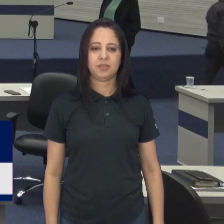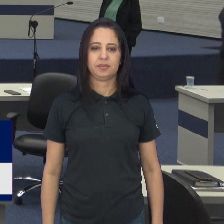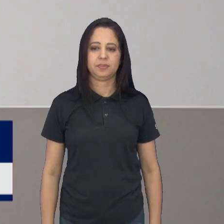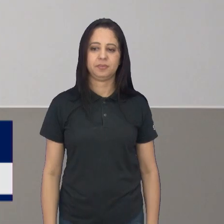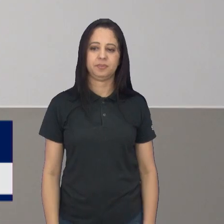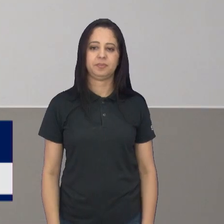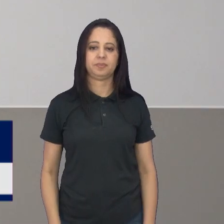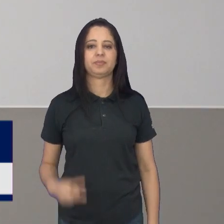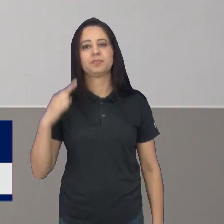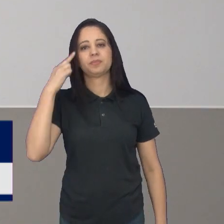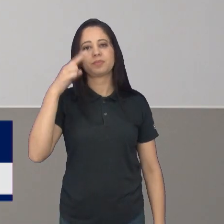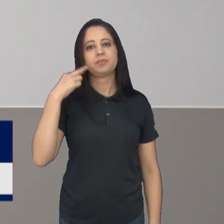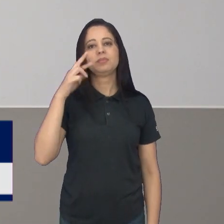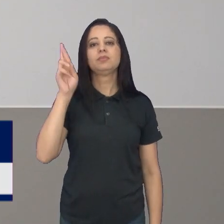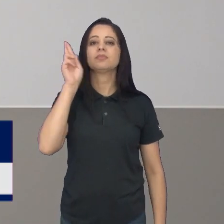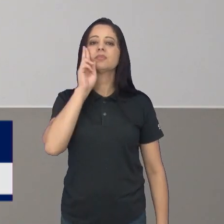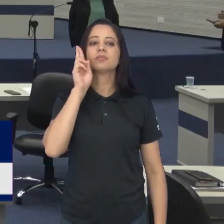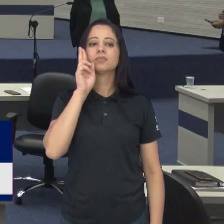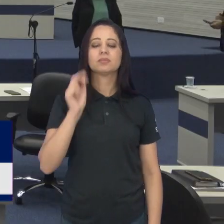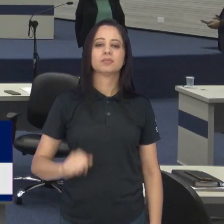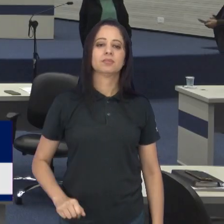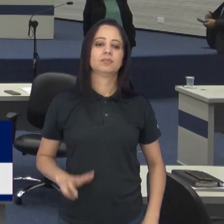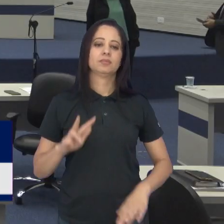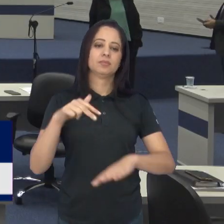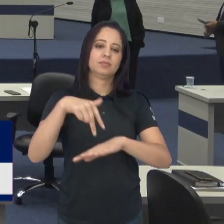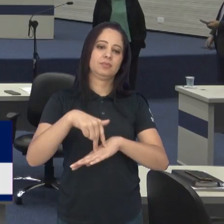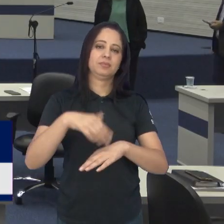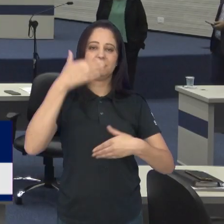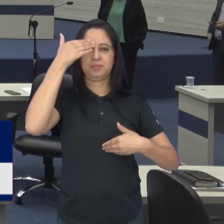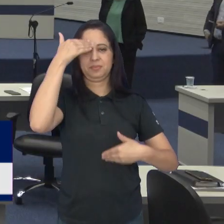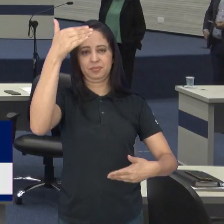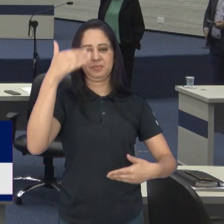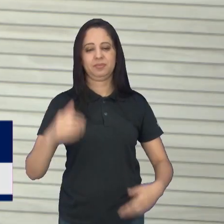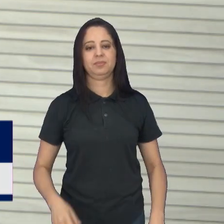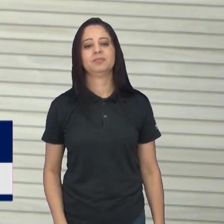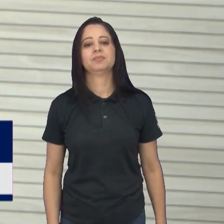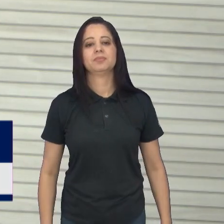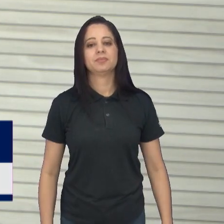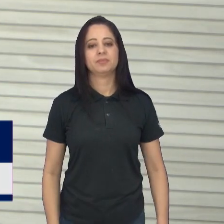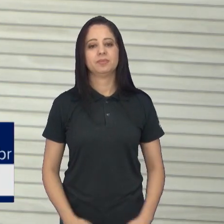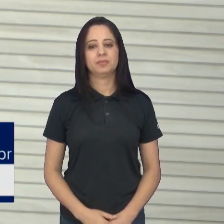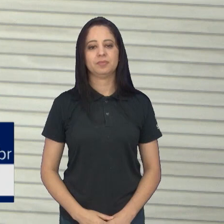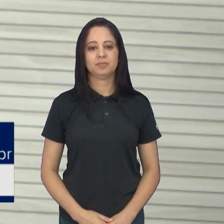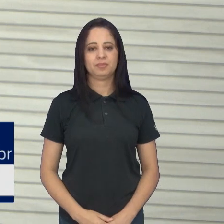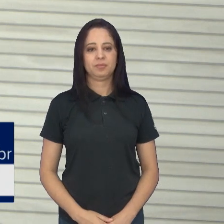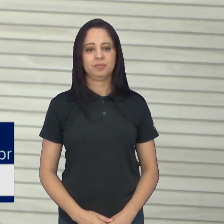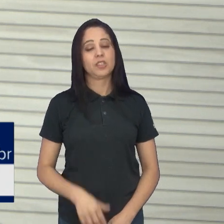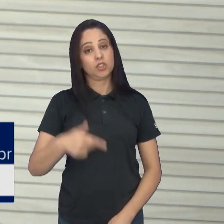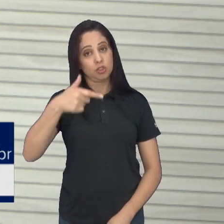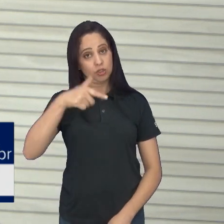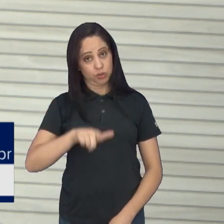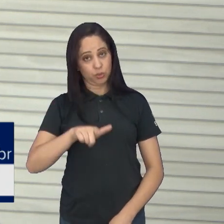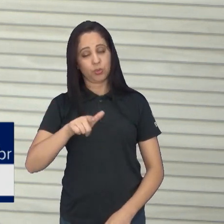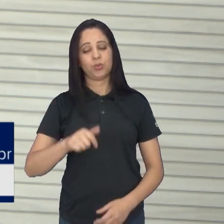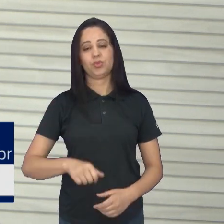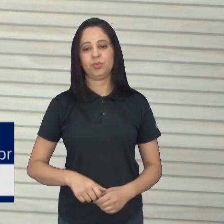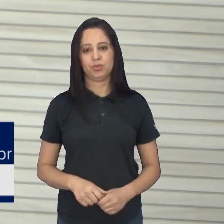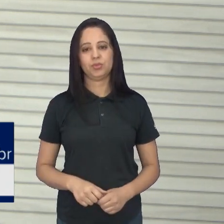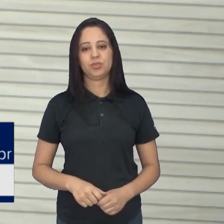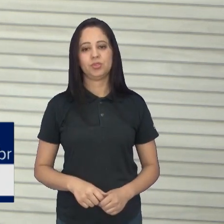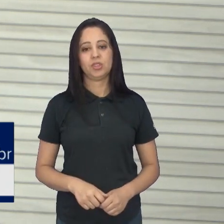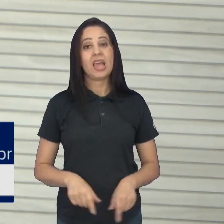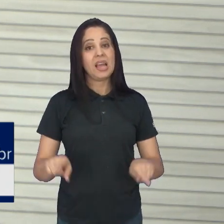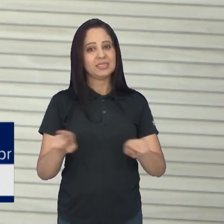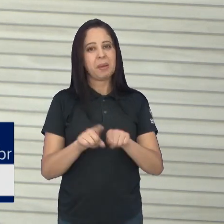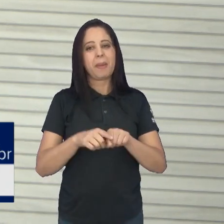Questão de ordem, o vereador Renato Santiago. Obrigado, presidente. Presidente, gostaria de, mais uma vez... também dar